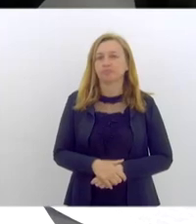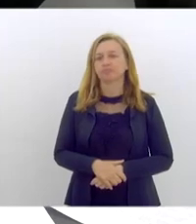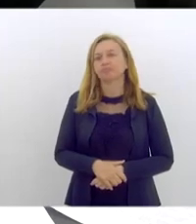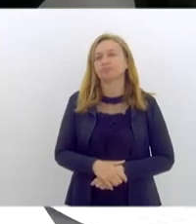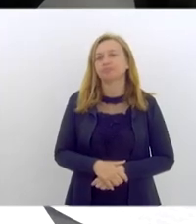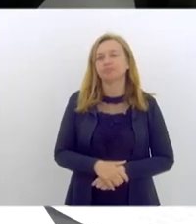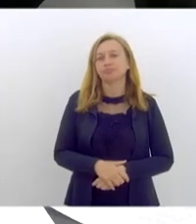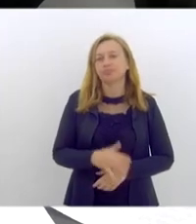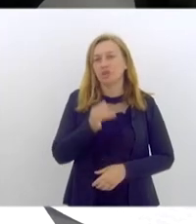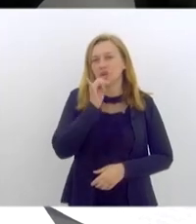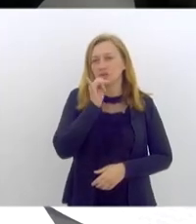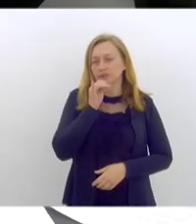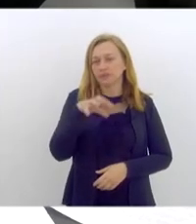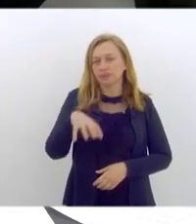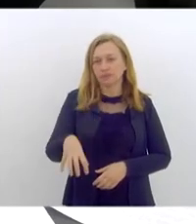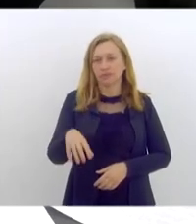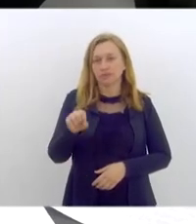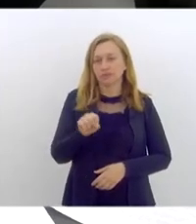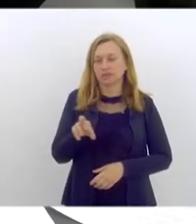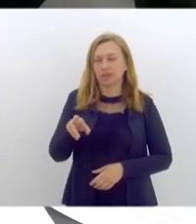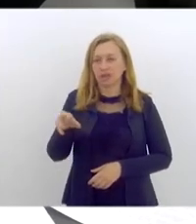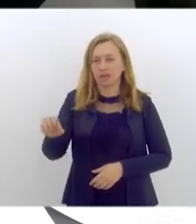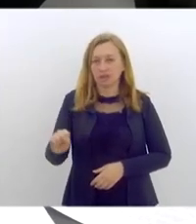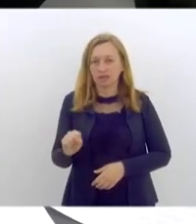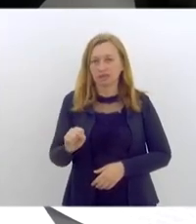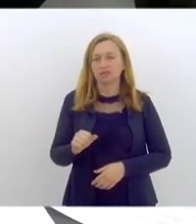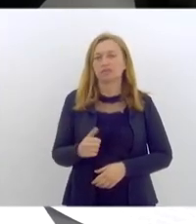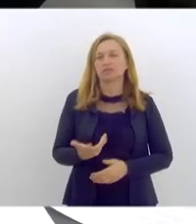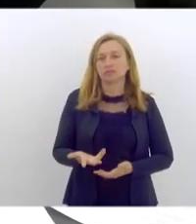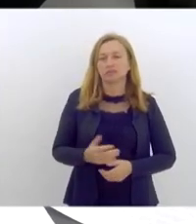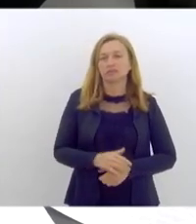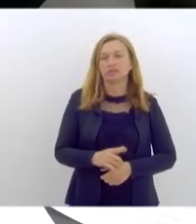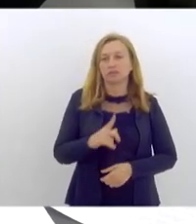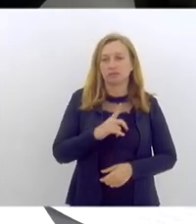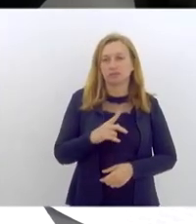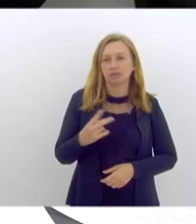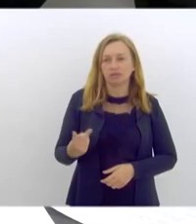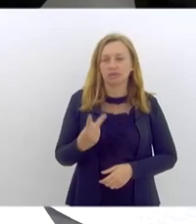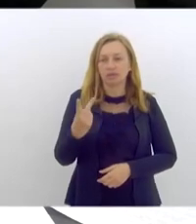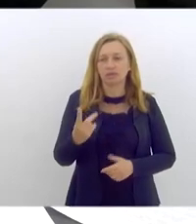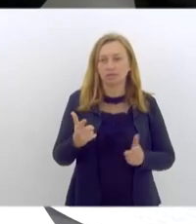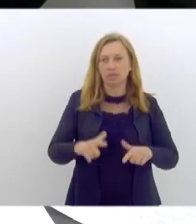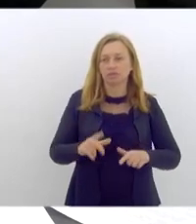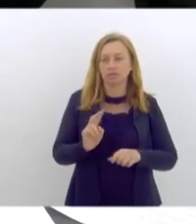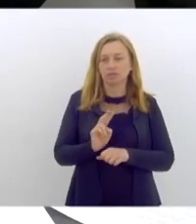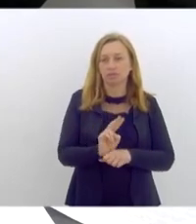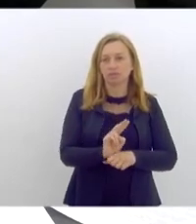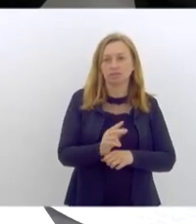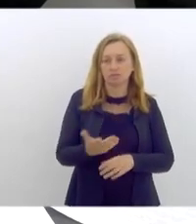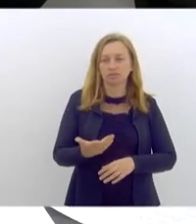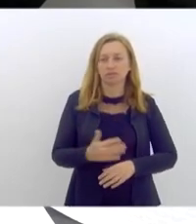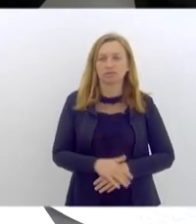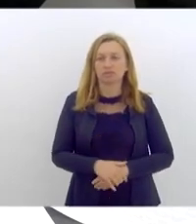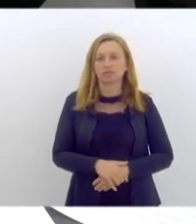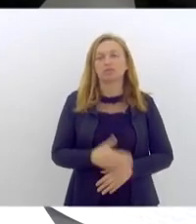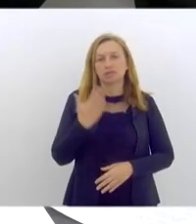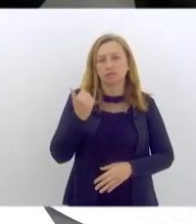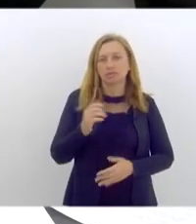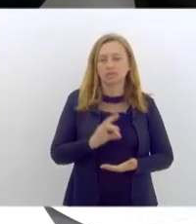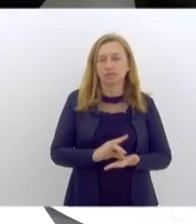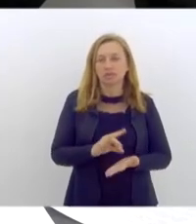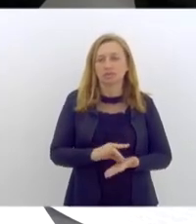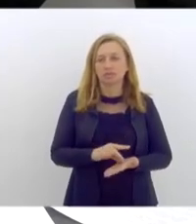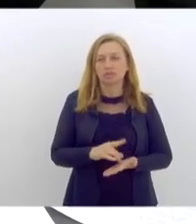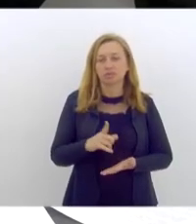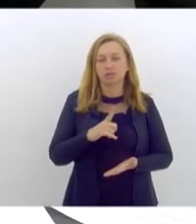Região Serrana a área Fabril se ela tem prioridade nessa concessão de crédito né enfim essa vez se realmente assim